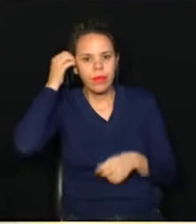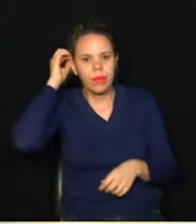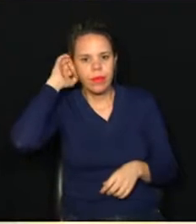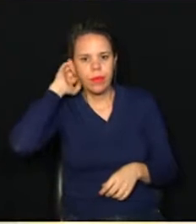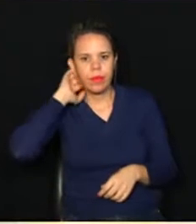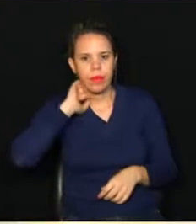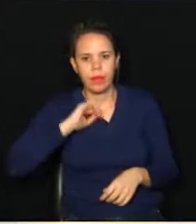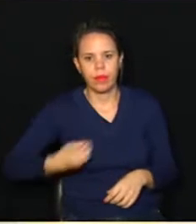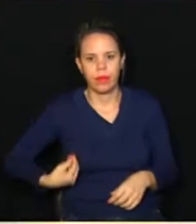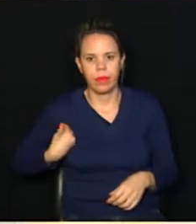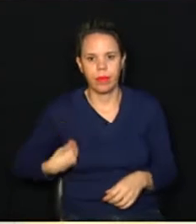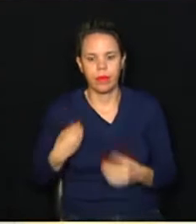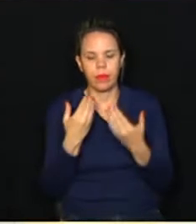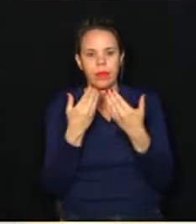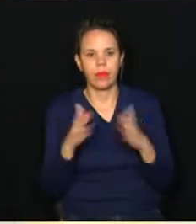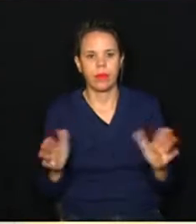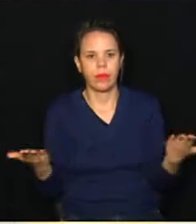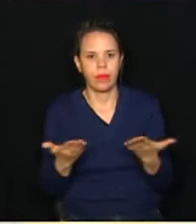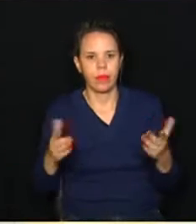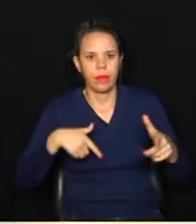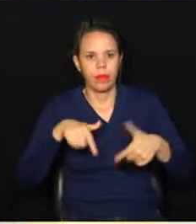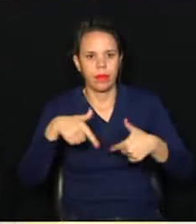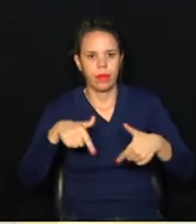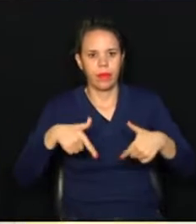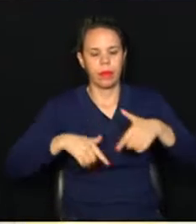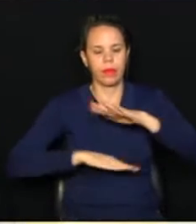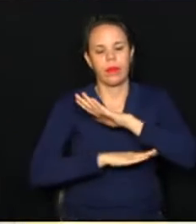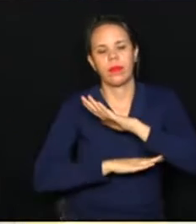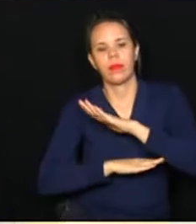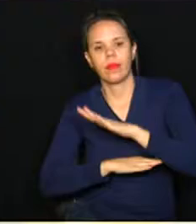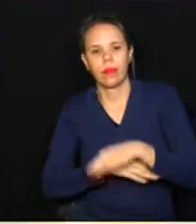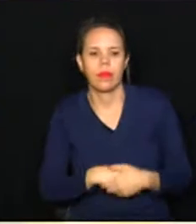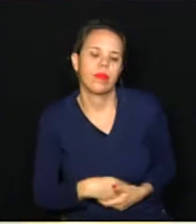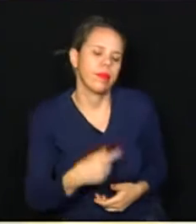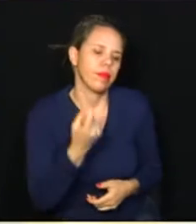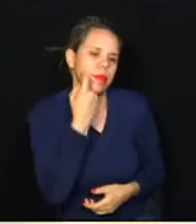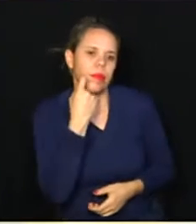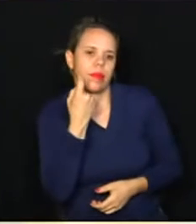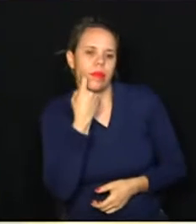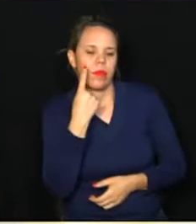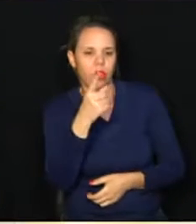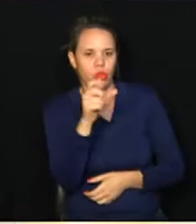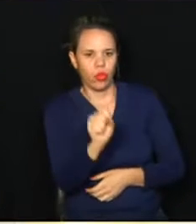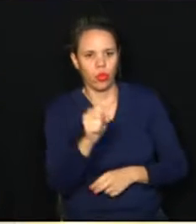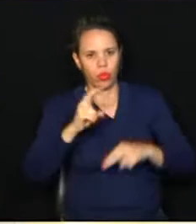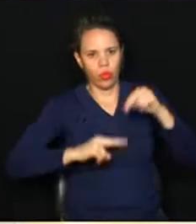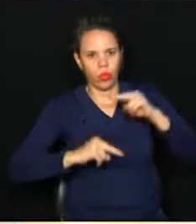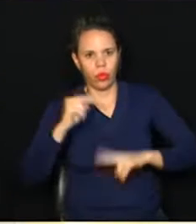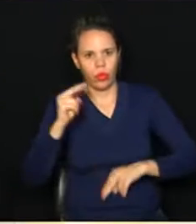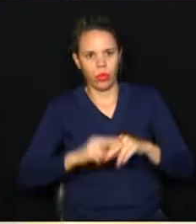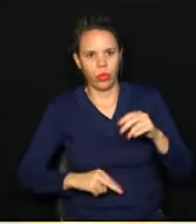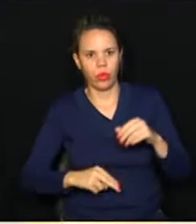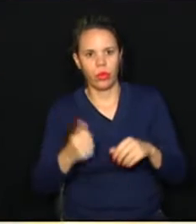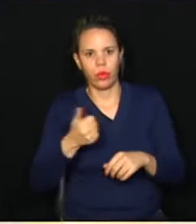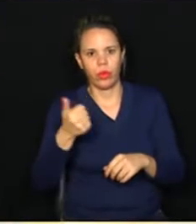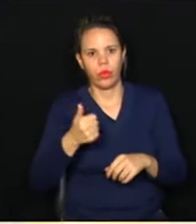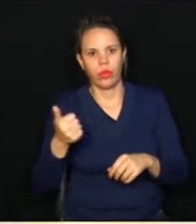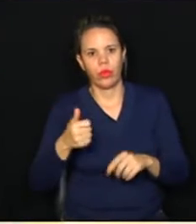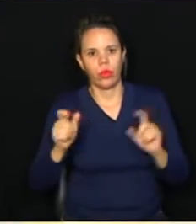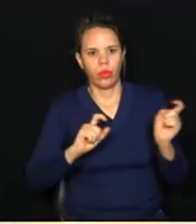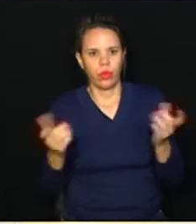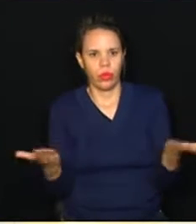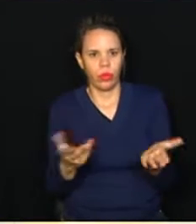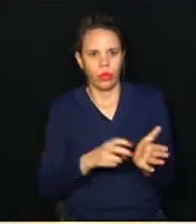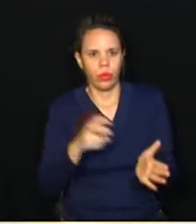estamos aqui para abrir este dia de atividades legislativas nesta sexta-feira, 18 de junho, com o primeiro evento desta